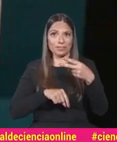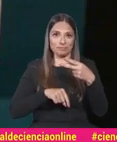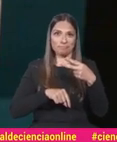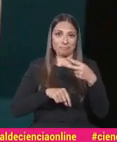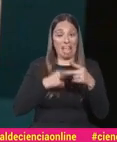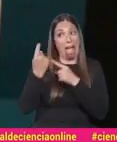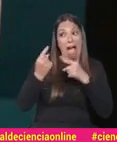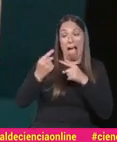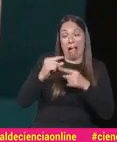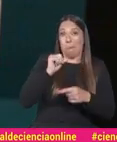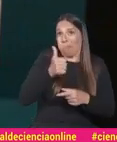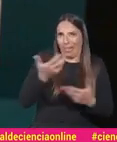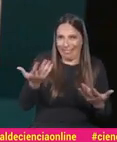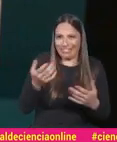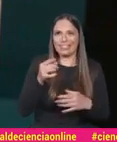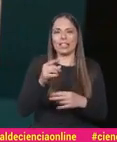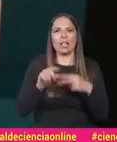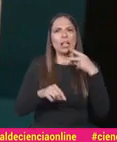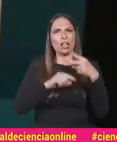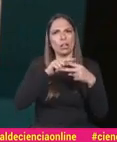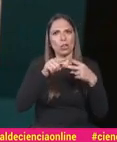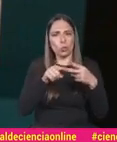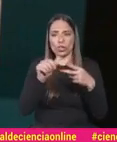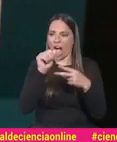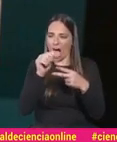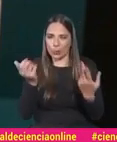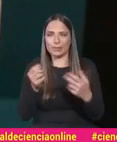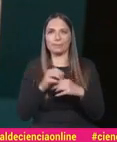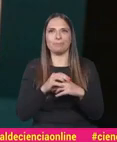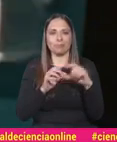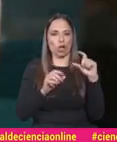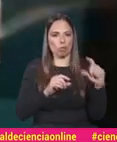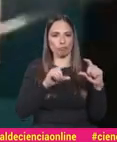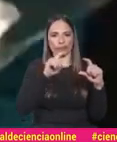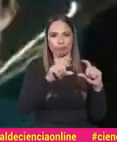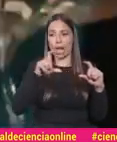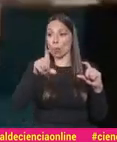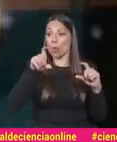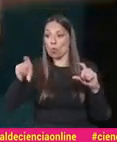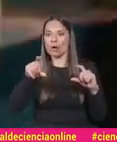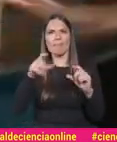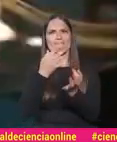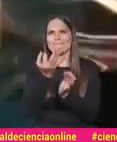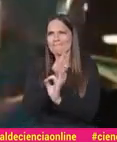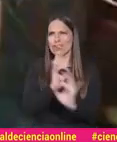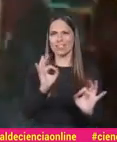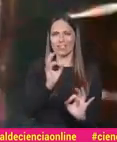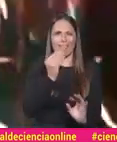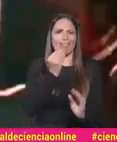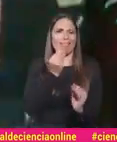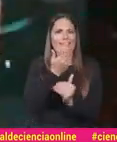Nem sempre funciona. Claro, claro. Para duas partes de é preciso água. Não desistir. E vão obter uma solução fantástica. É delicioso, não